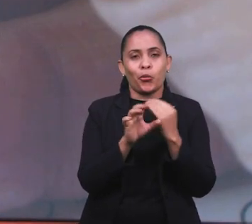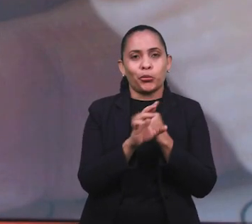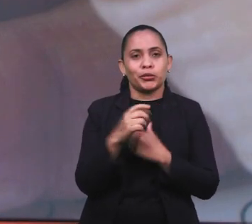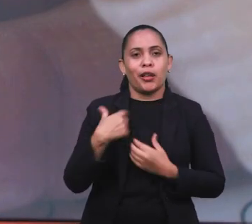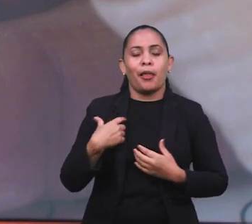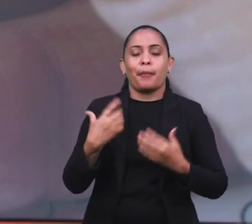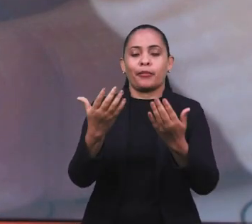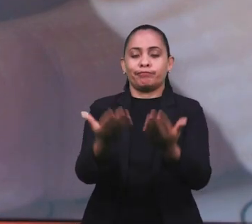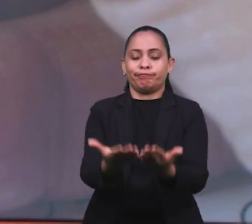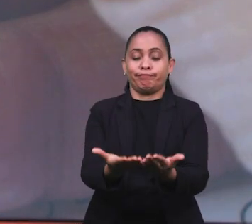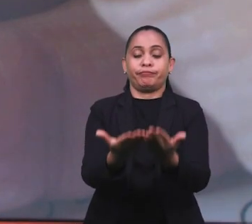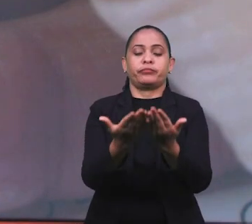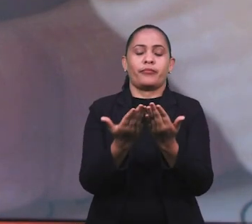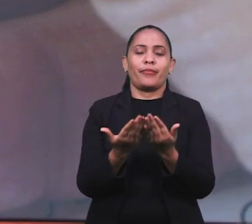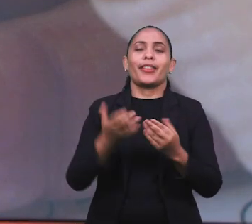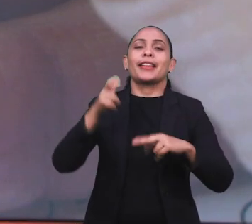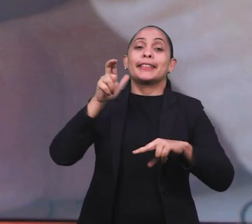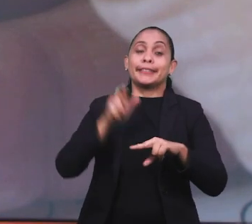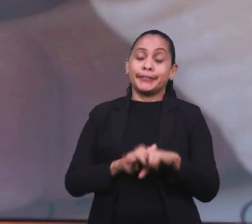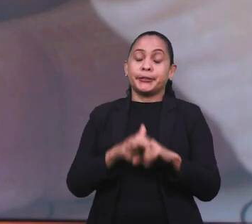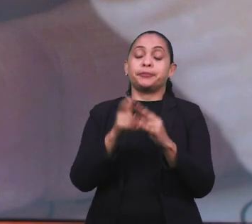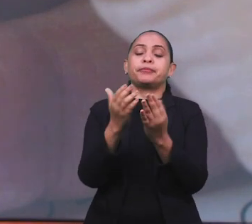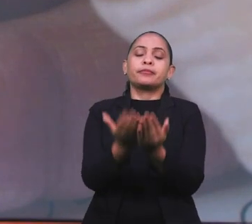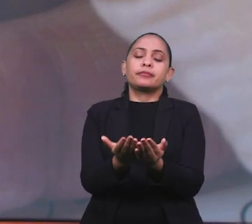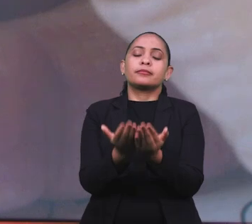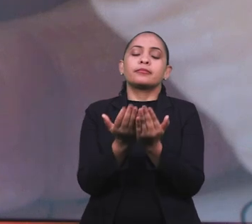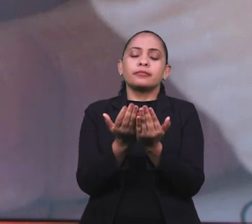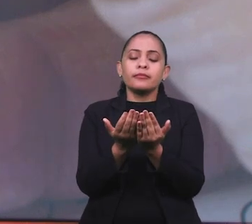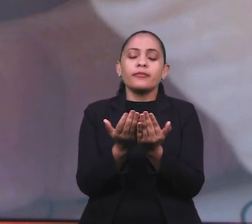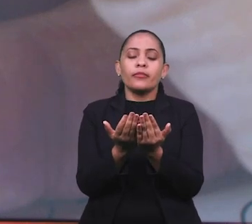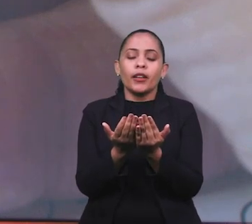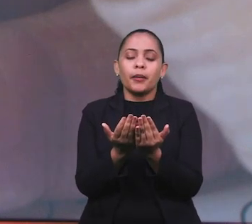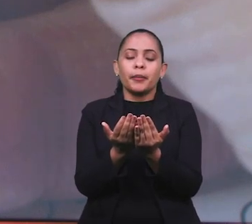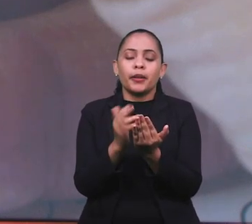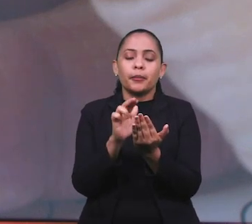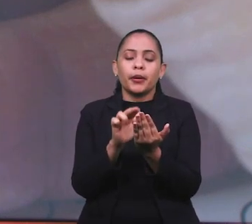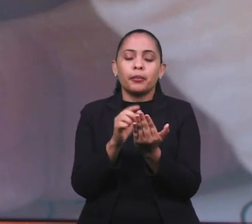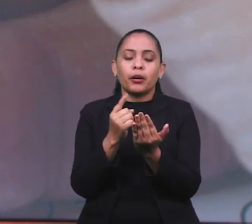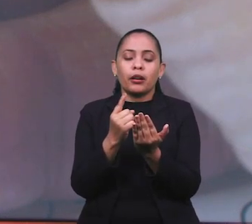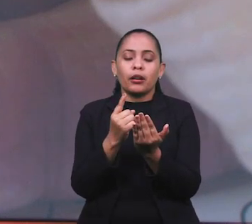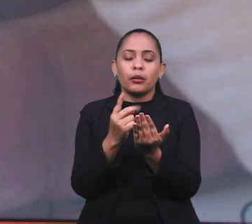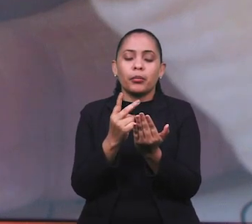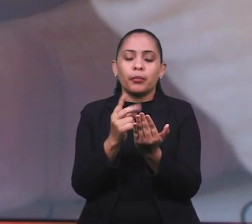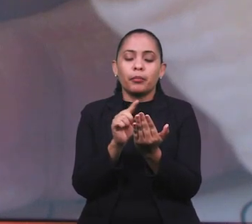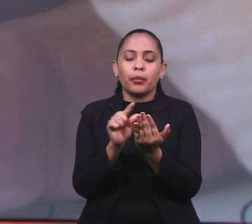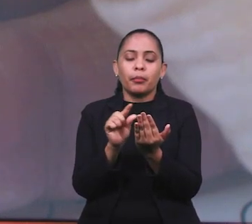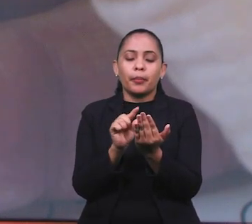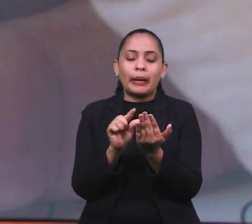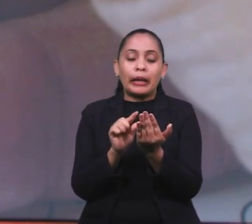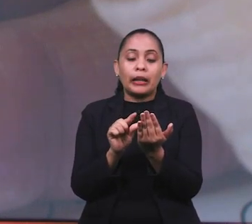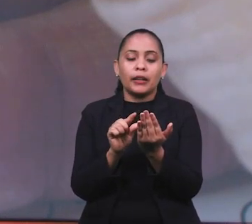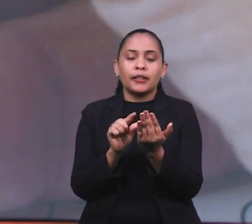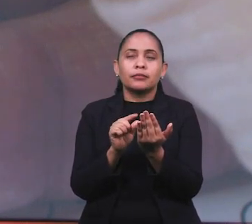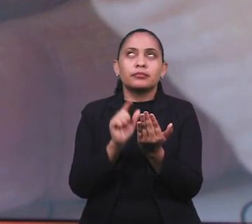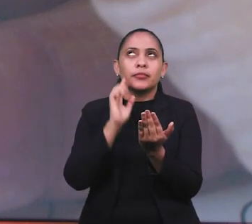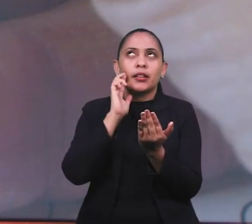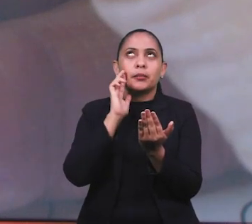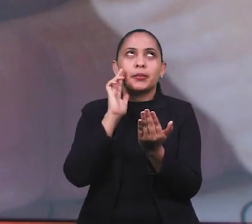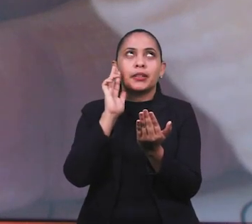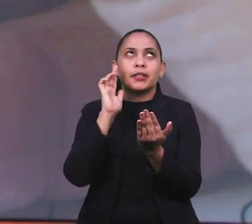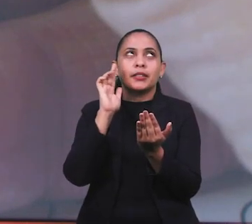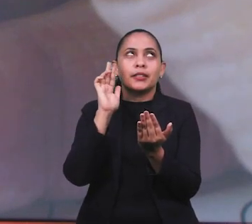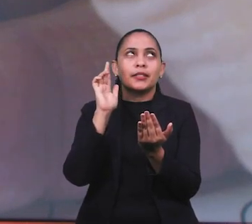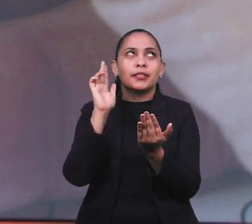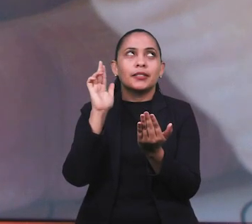Ela pega ali o livro, ela senta, começa a ler, começa a leitura 3, 4 parágrafos, quando vê ela já está pensando em